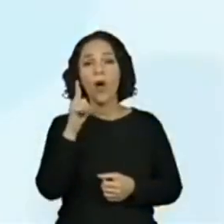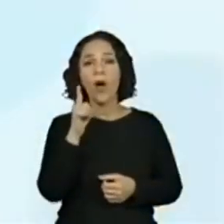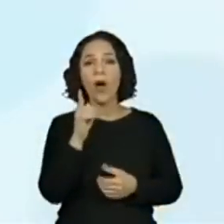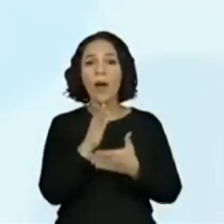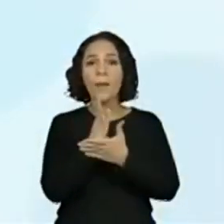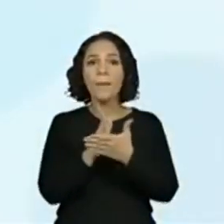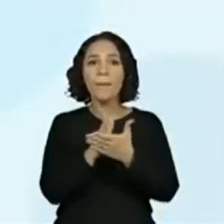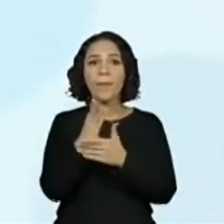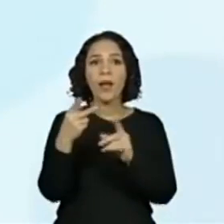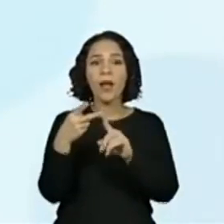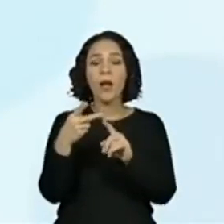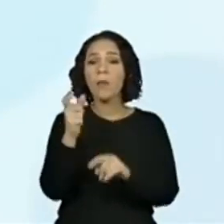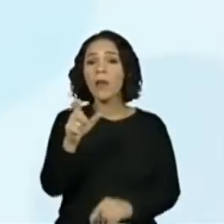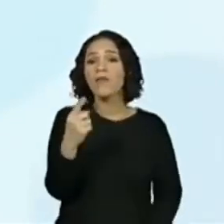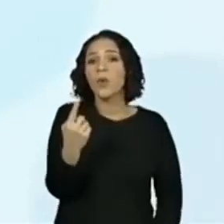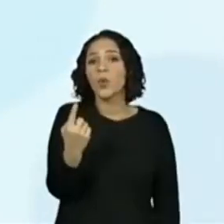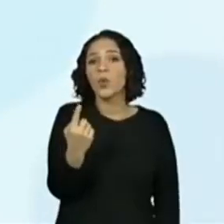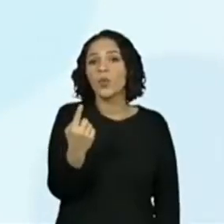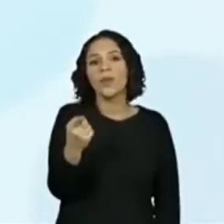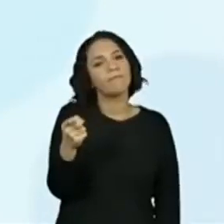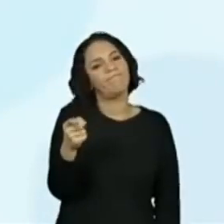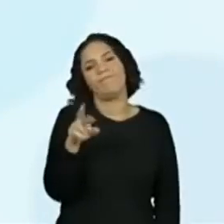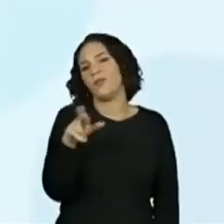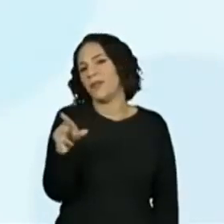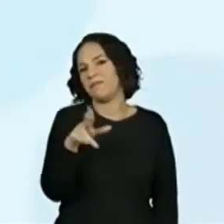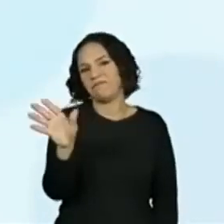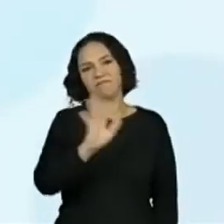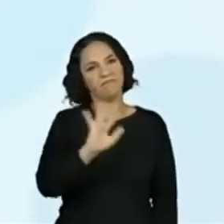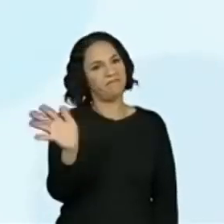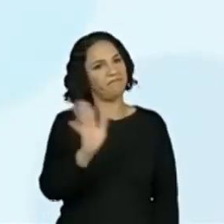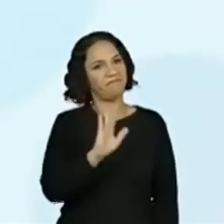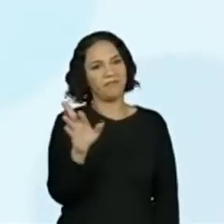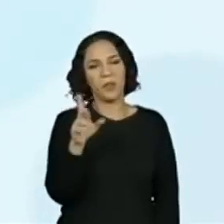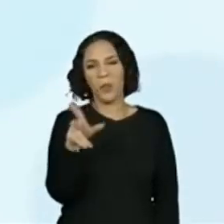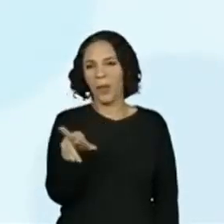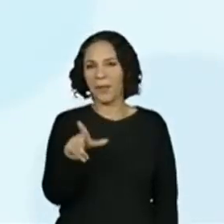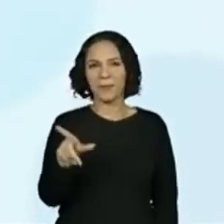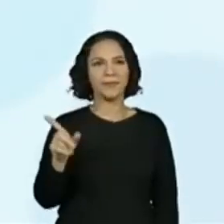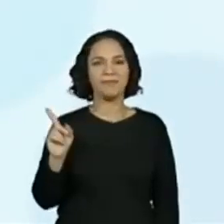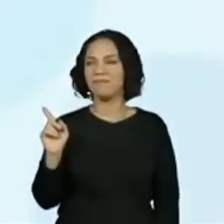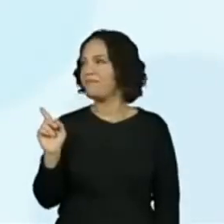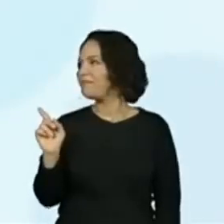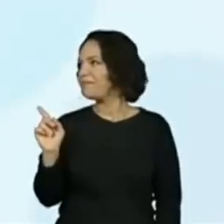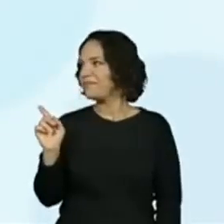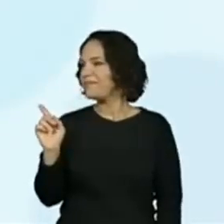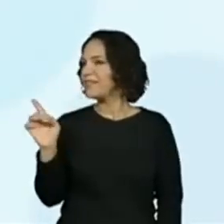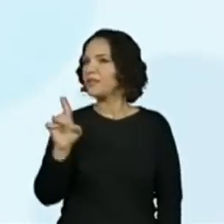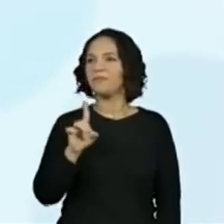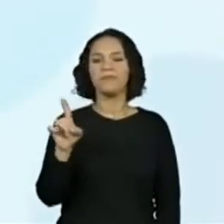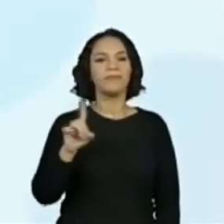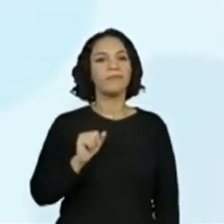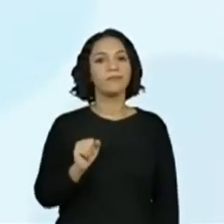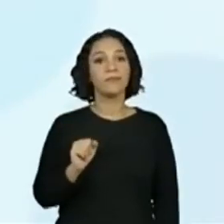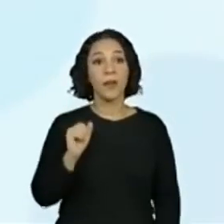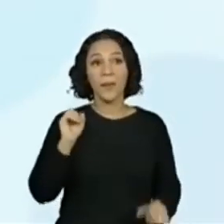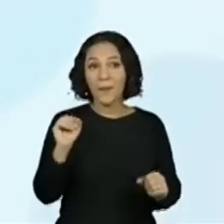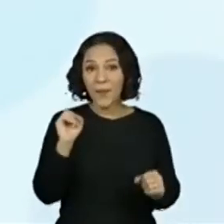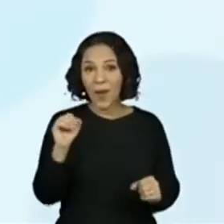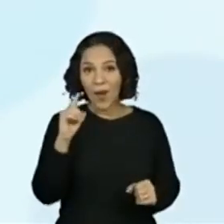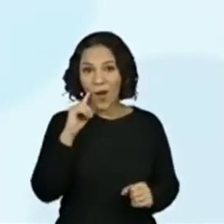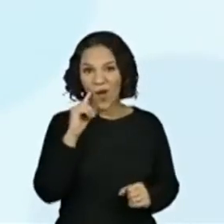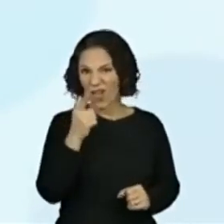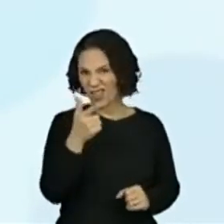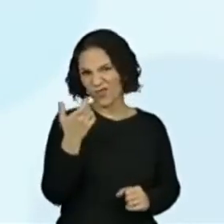né, professora Vivi? Então, eu não consigo. Então aí não tem passa-anel. Aqui não tem passa-anel, professora Vivi. Então posso falar que essa